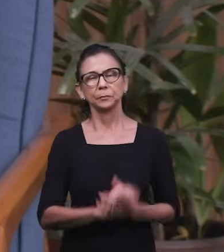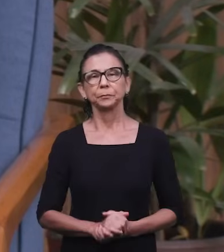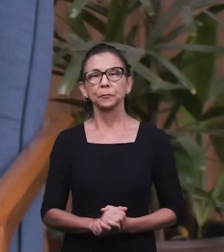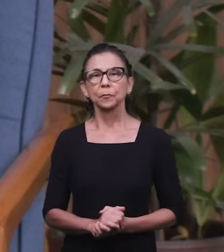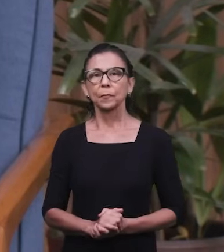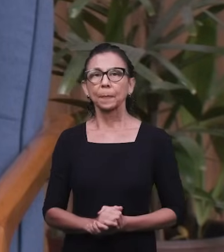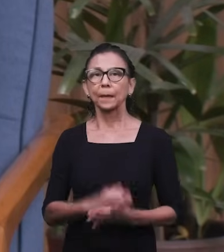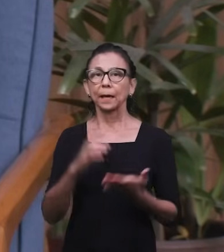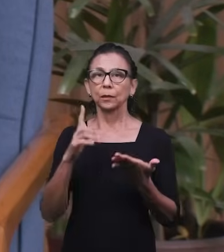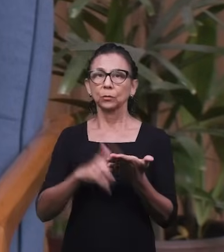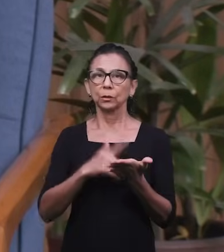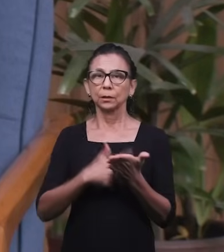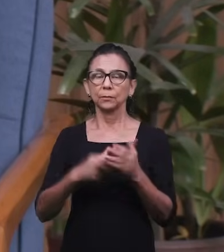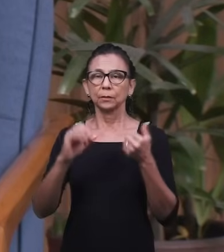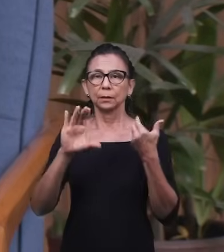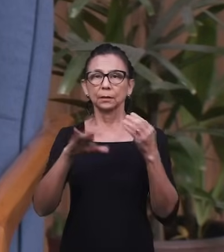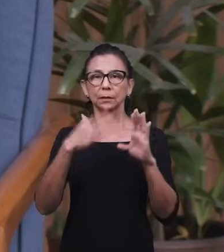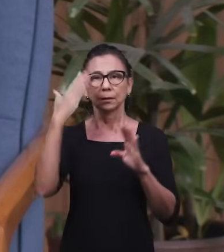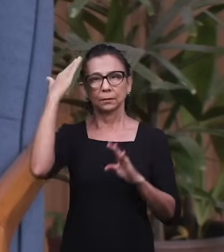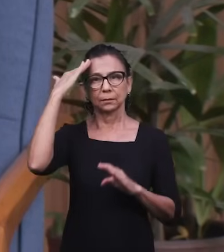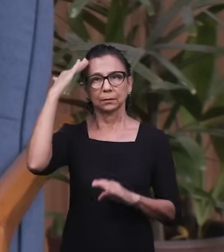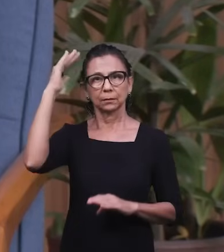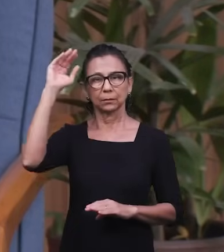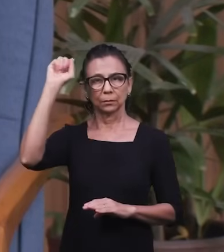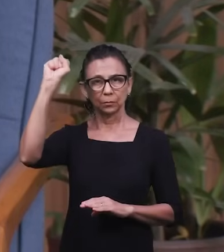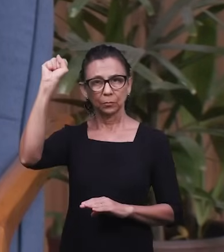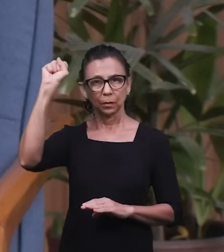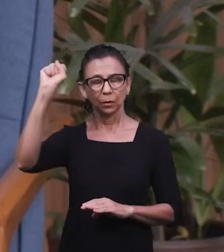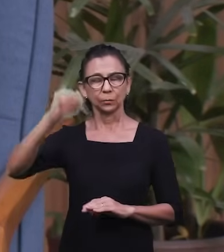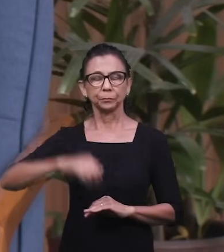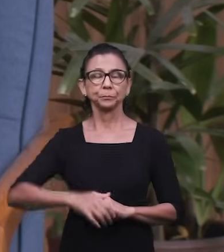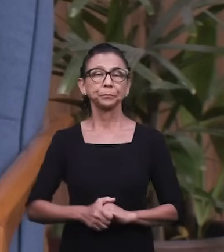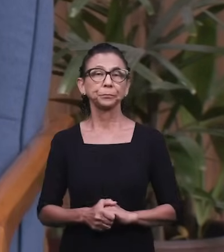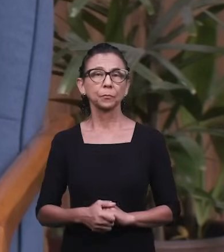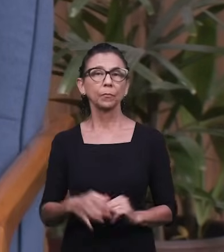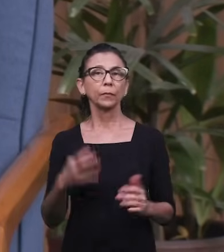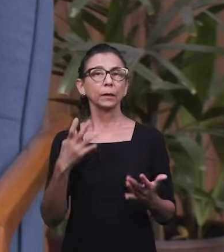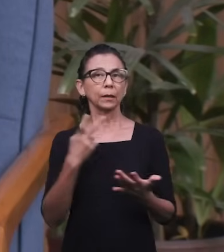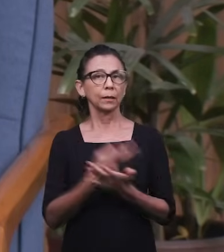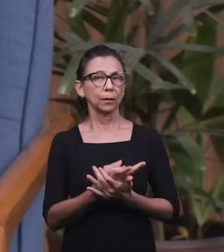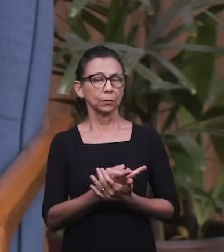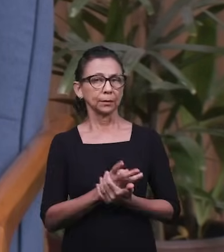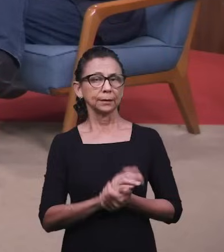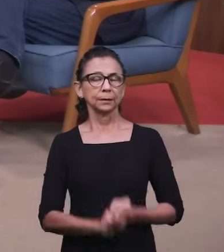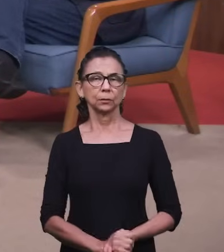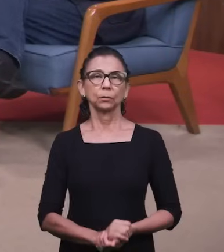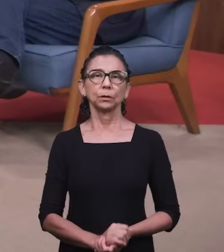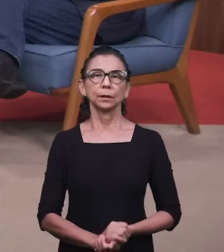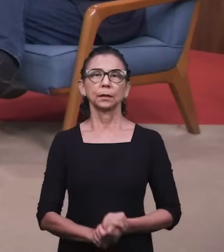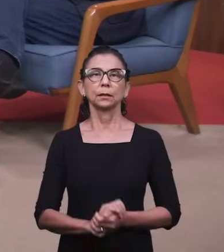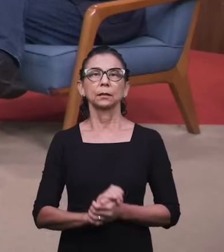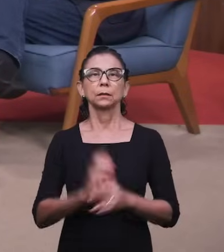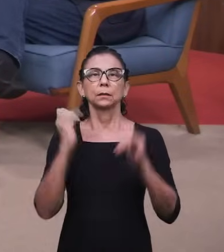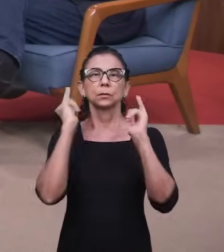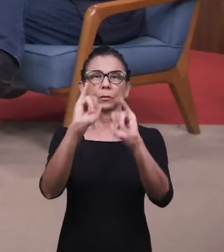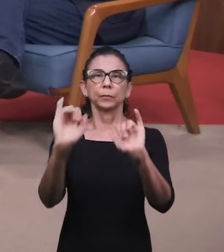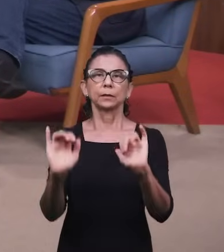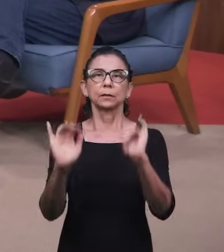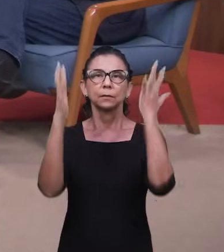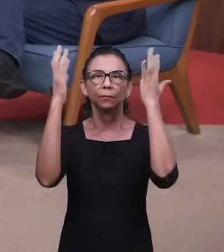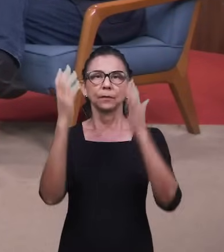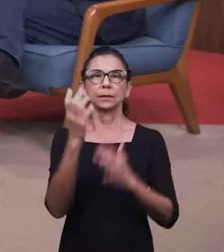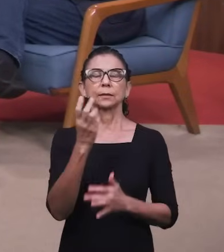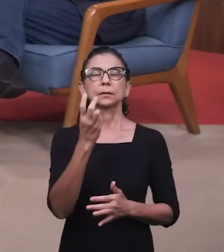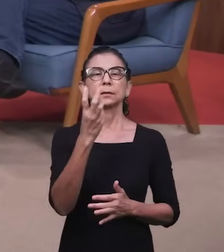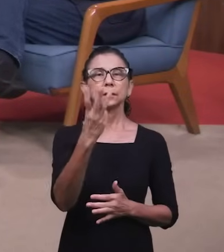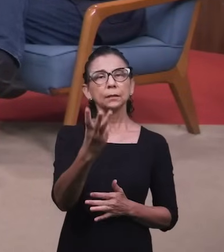Salomão. E aí, na primeira escola bíblica dominical, ou na escola bíblica dominical pós trombetas e festas, quando foram feitas